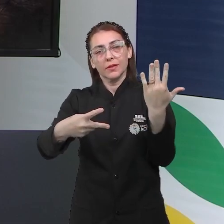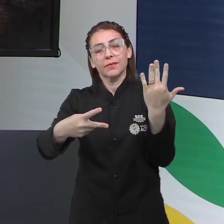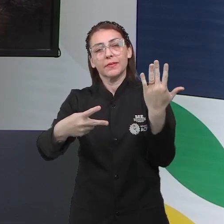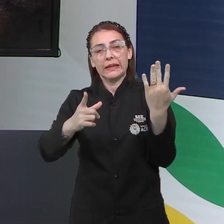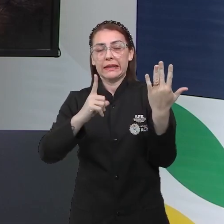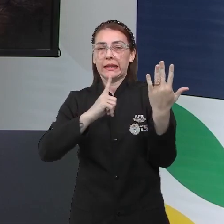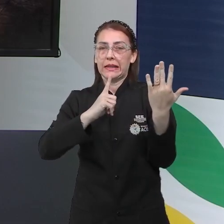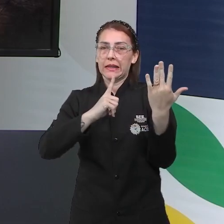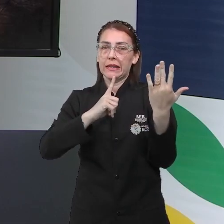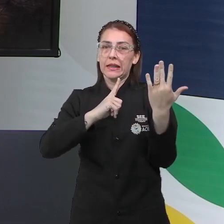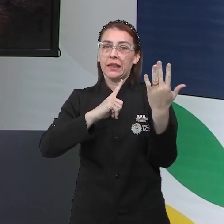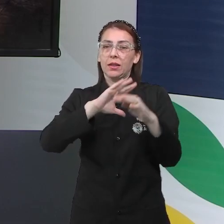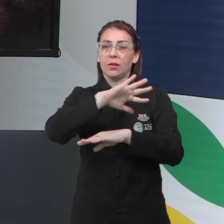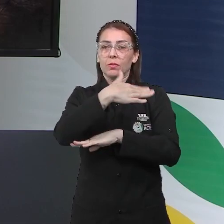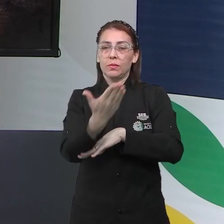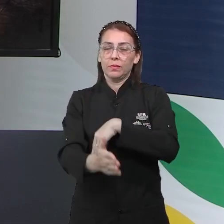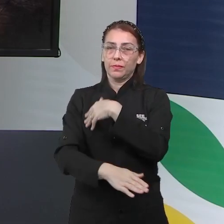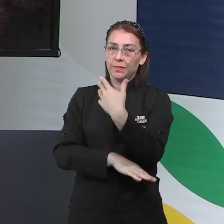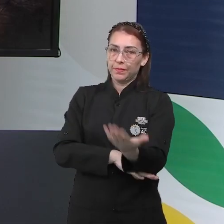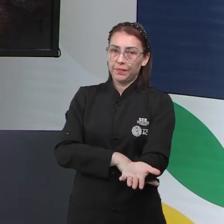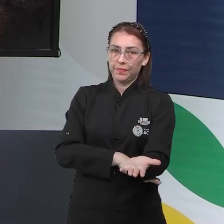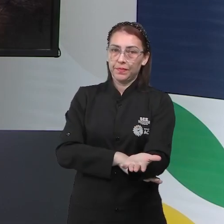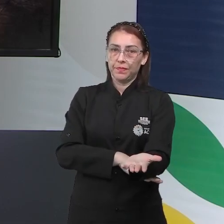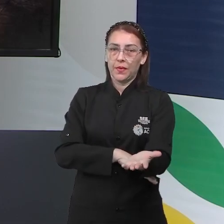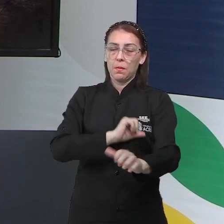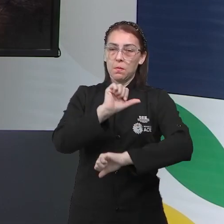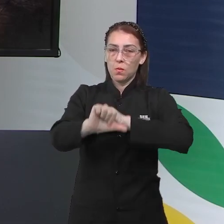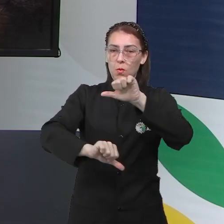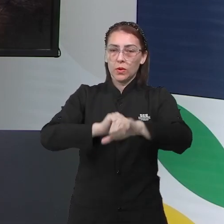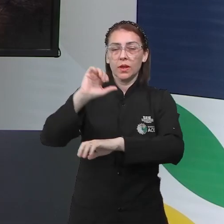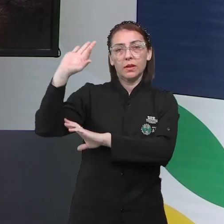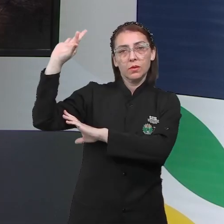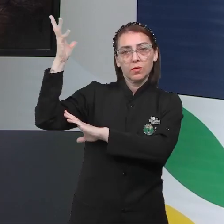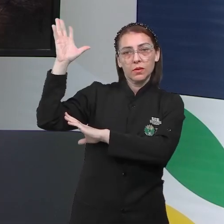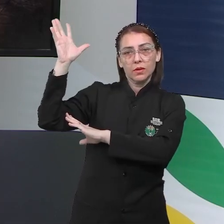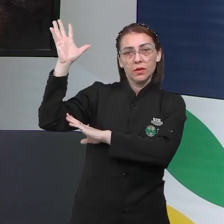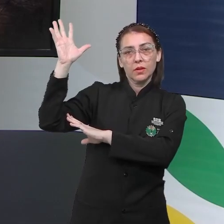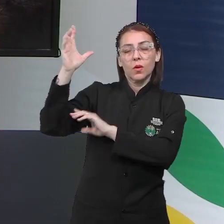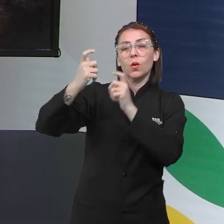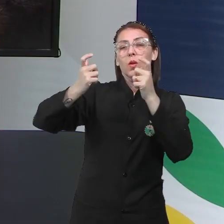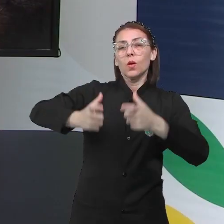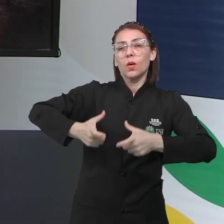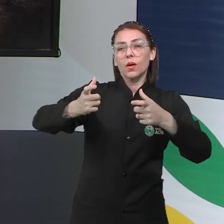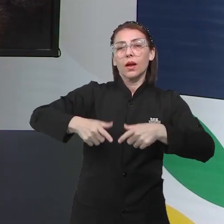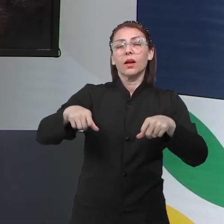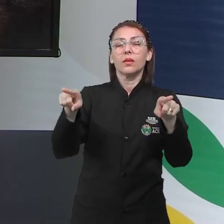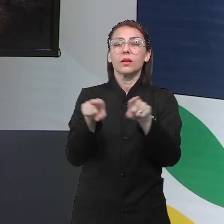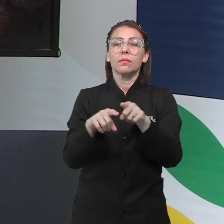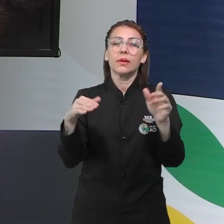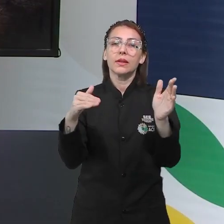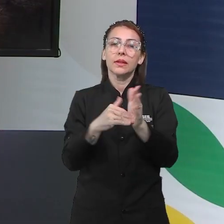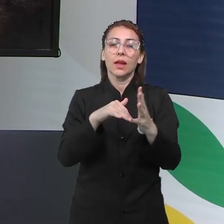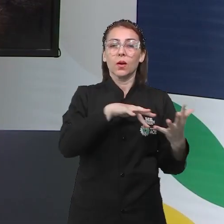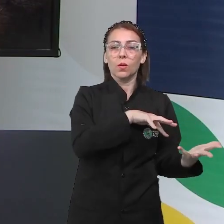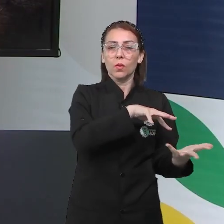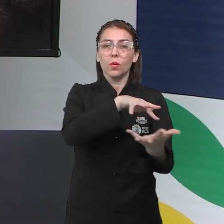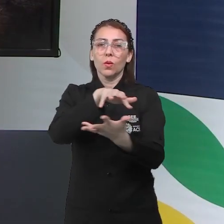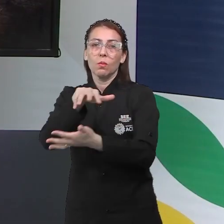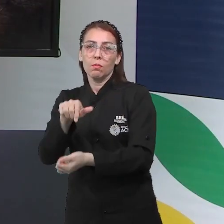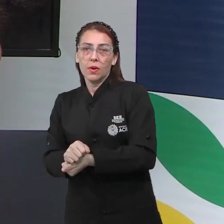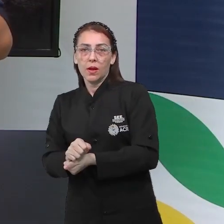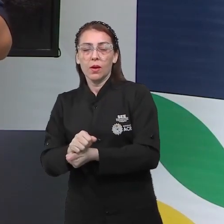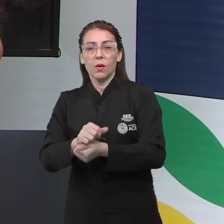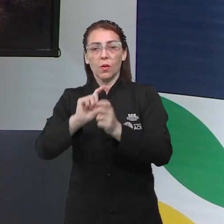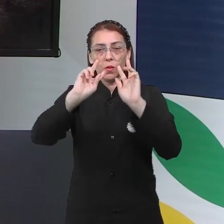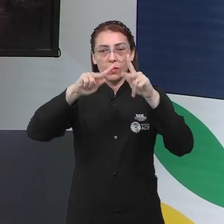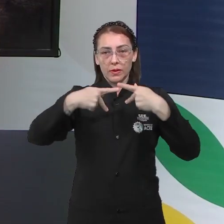Nós temos aí o desmatamento, alterações climáticas a nível local e até a nível global. O ser